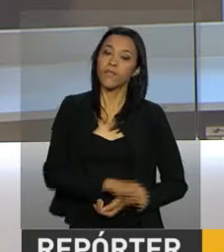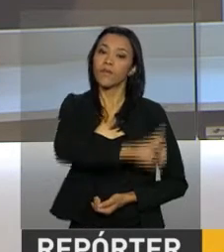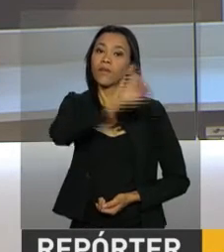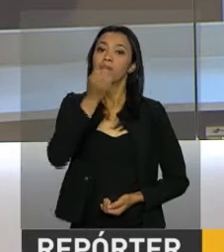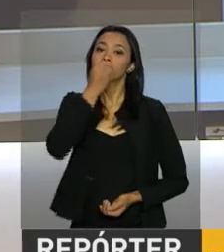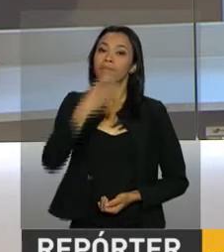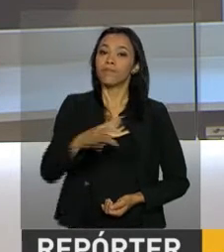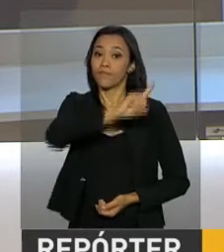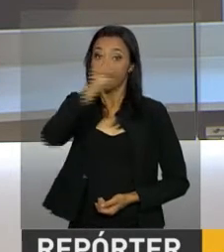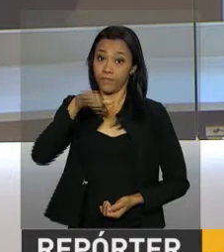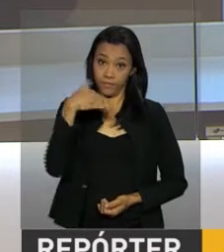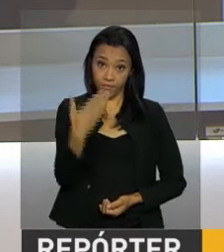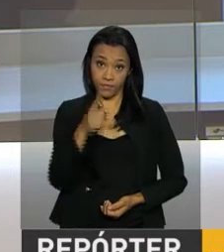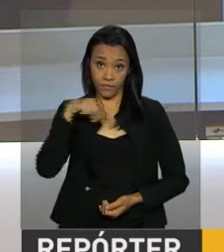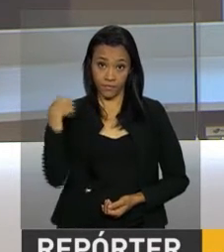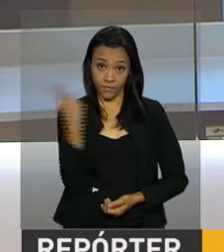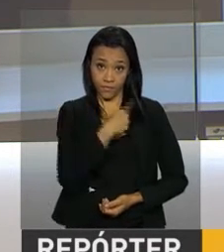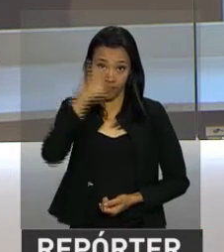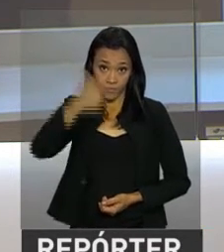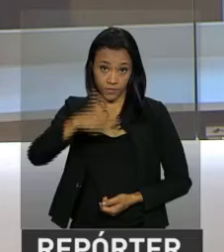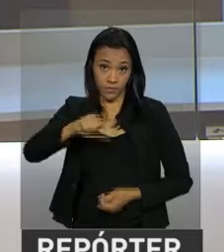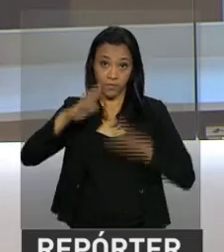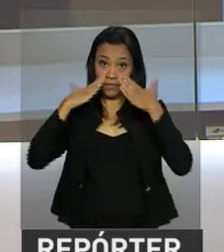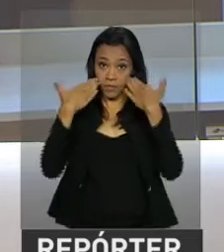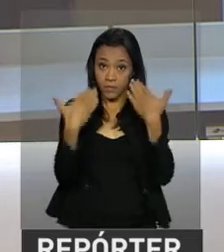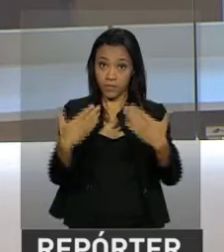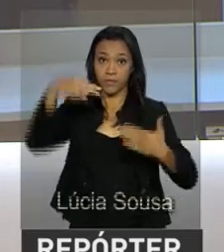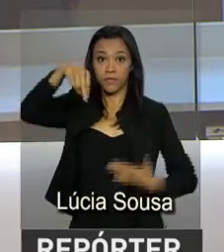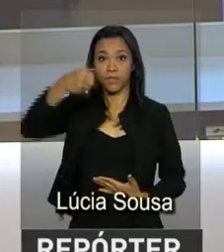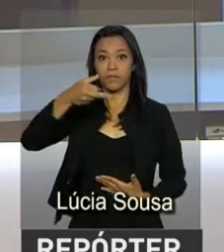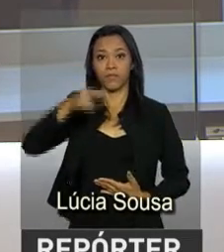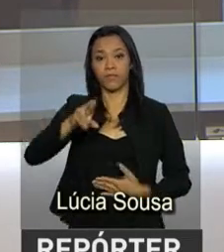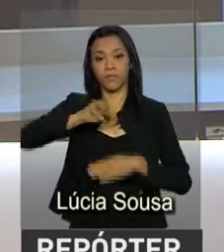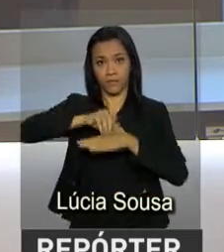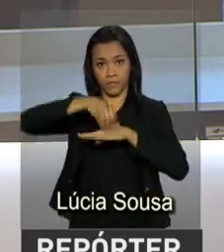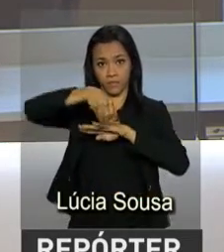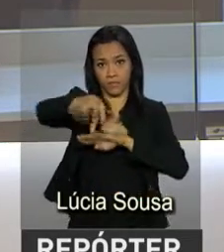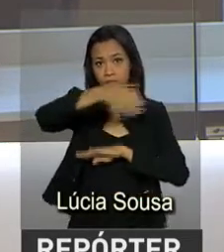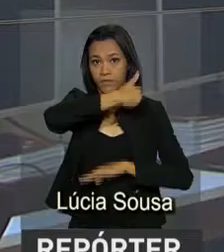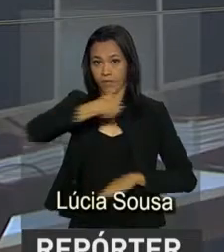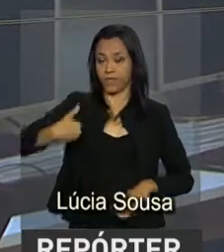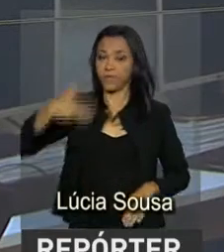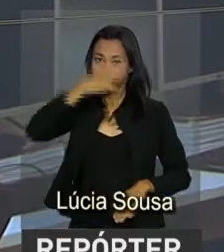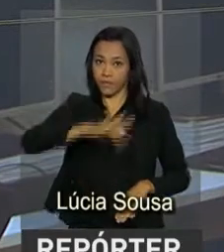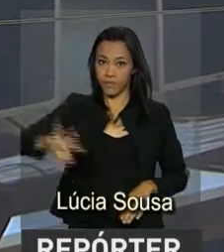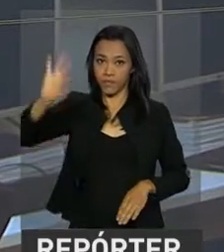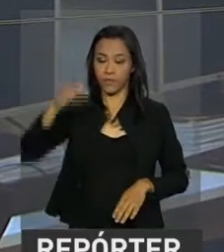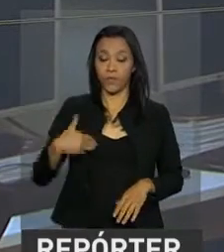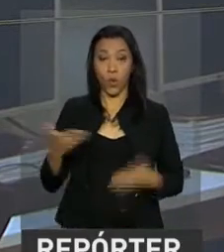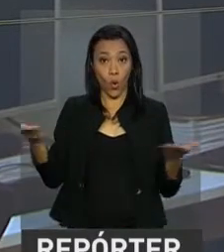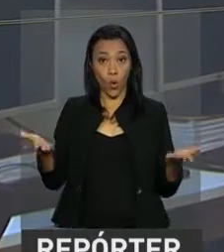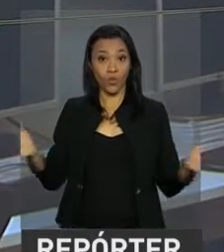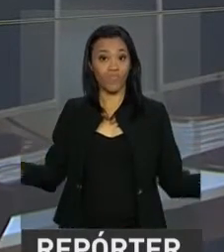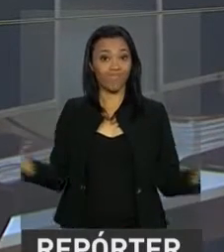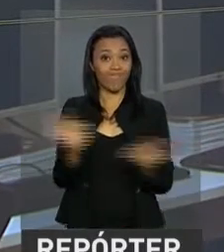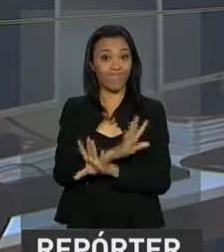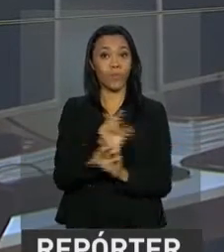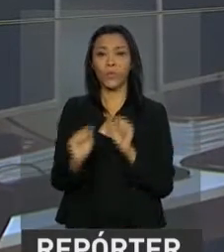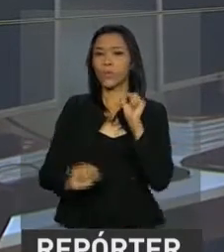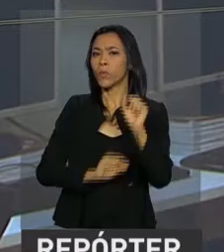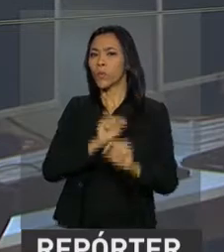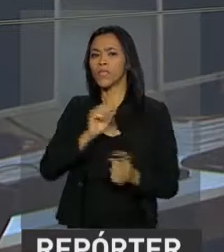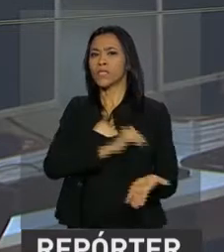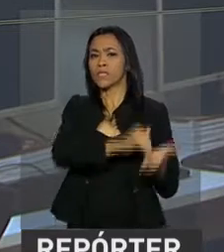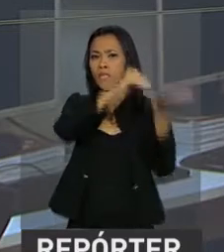Olá, bom dia para você. Estamos de volta com o repórter NBR e as notícias do governo federal. Termina hoje o prazo para as